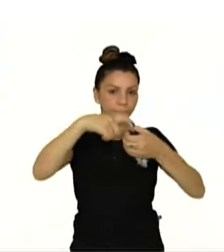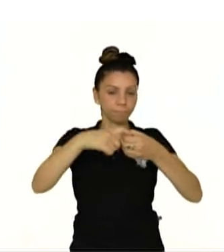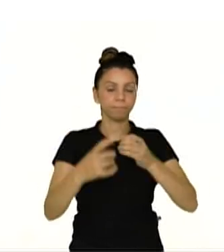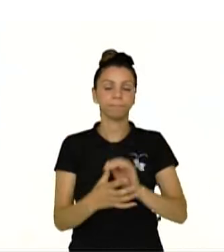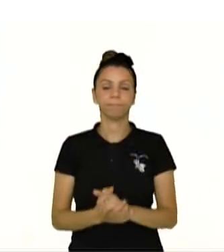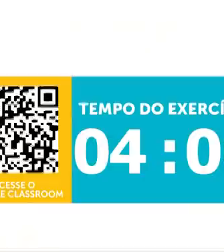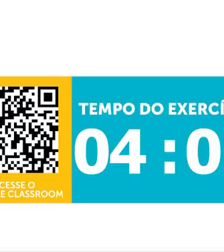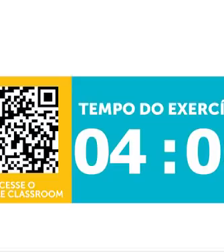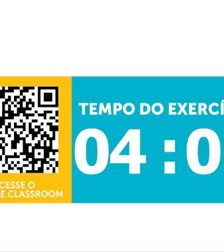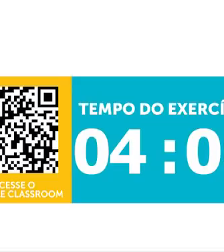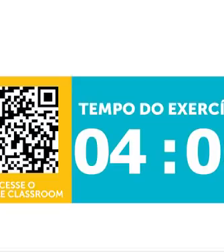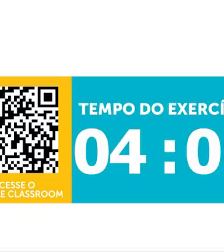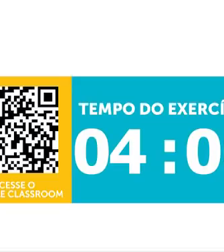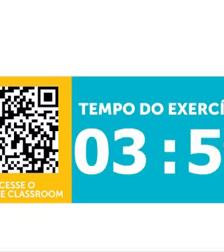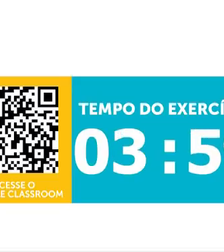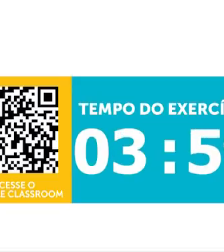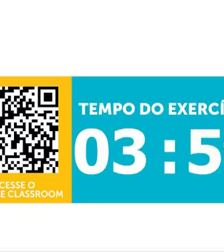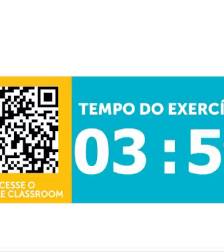voltamos.